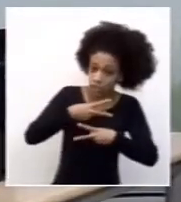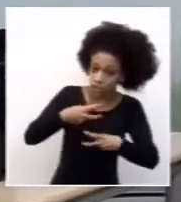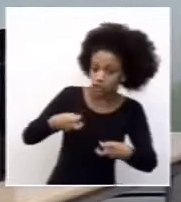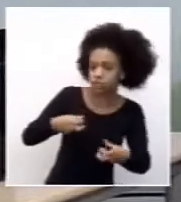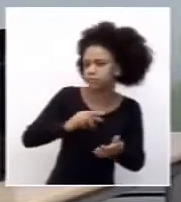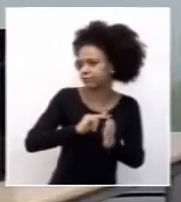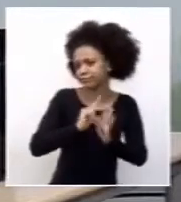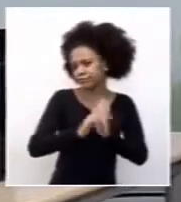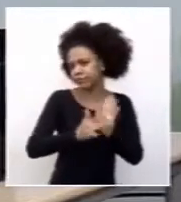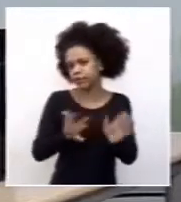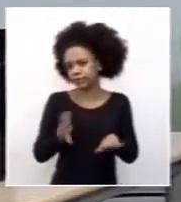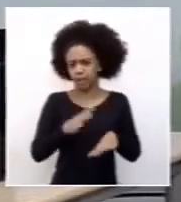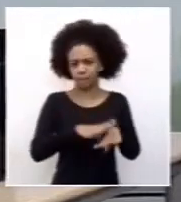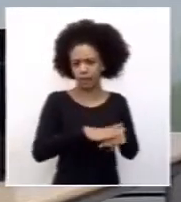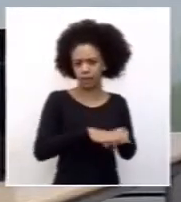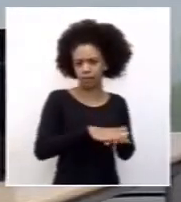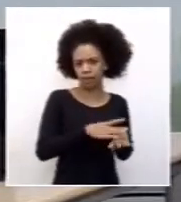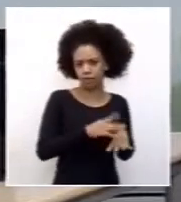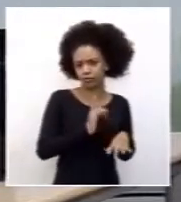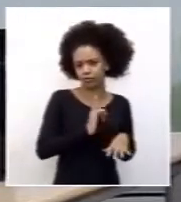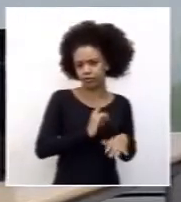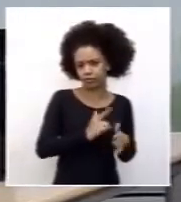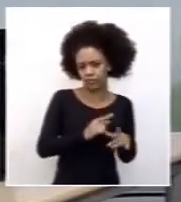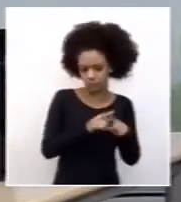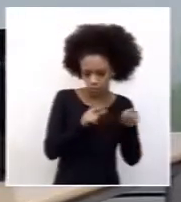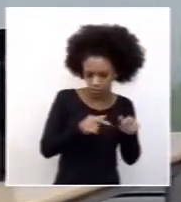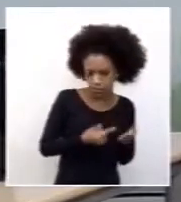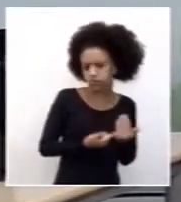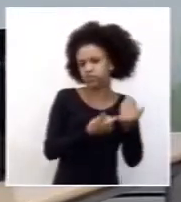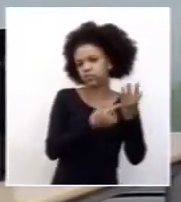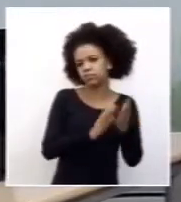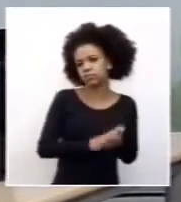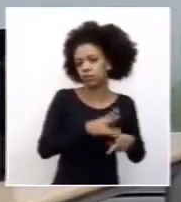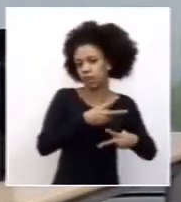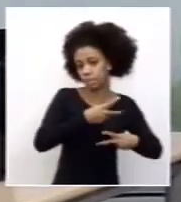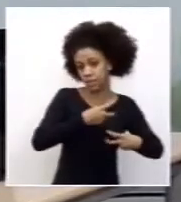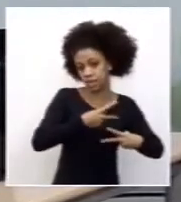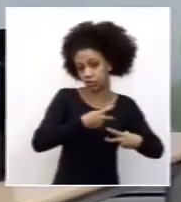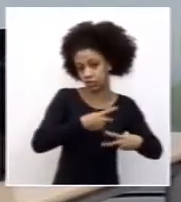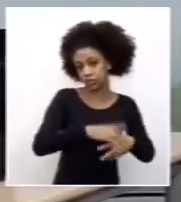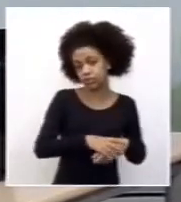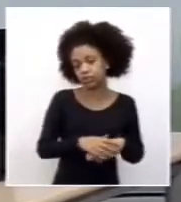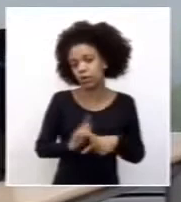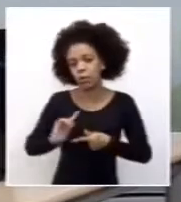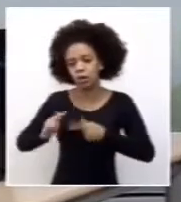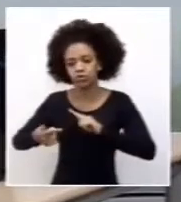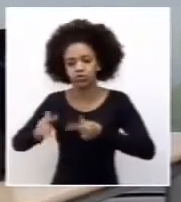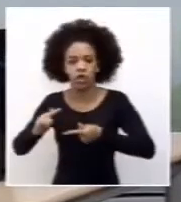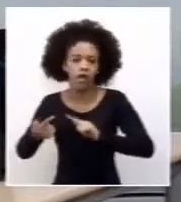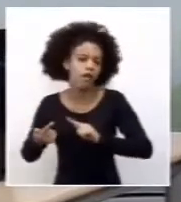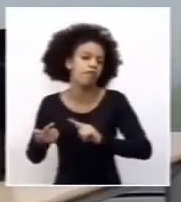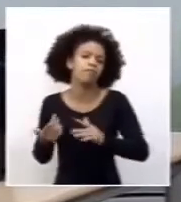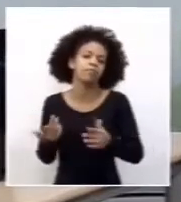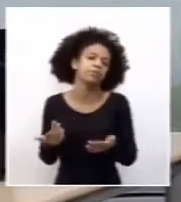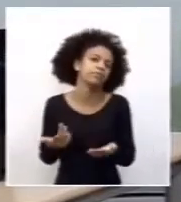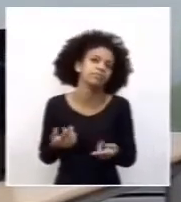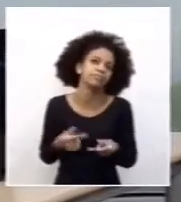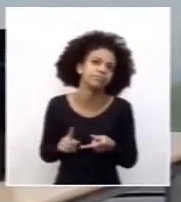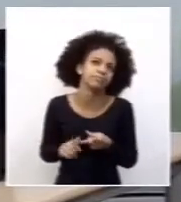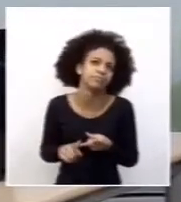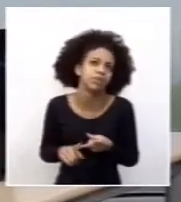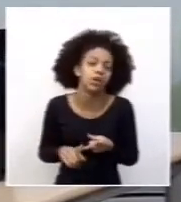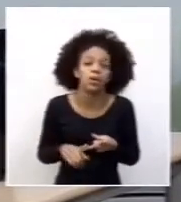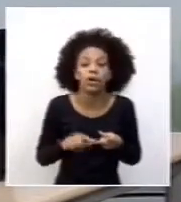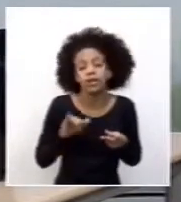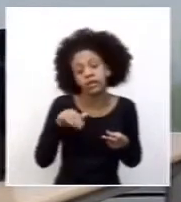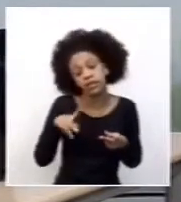várias interações ambientes virtuais, ou seja, aplicativos, nós temos o GeoGebra, o GraphMath, nós temos o